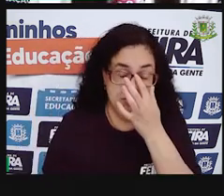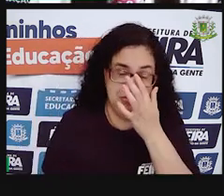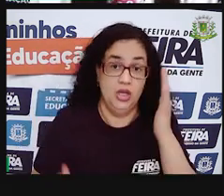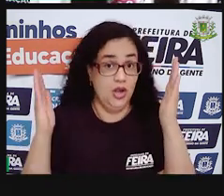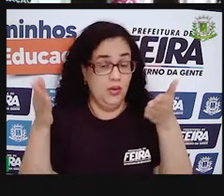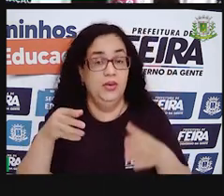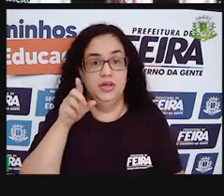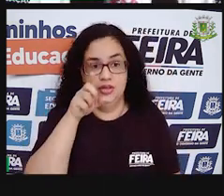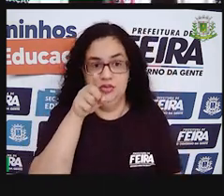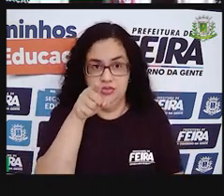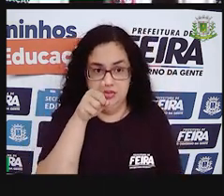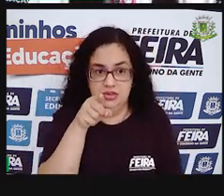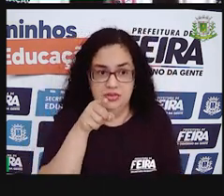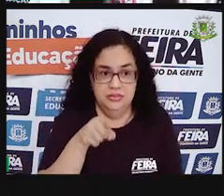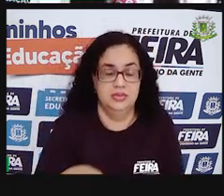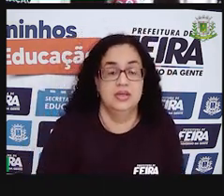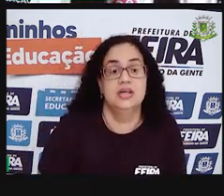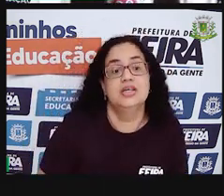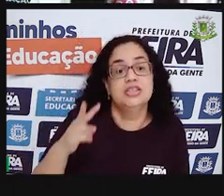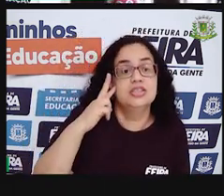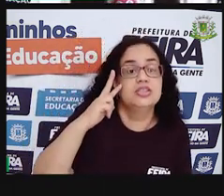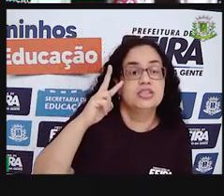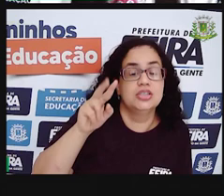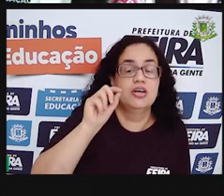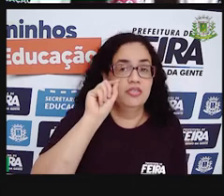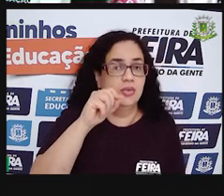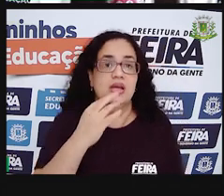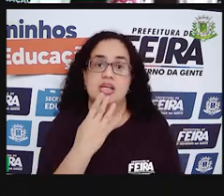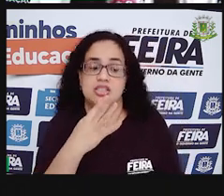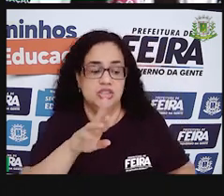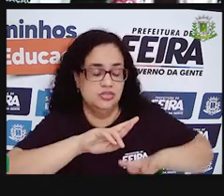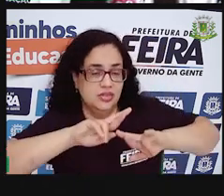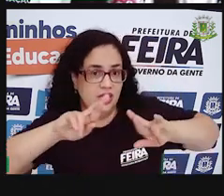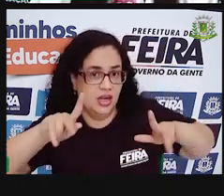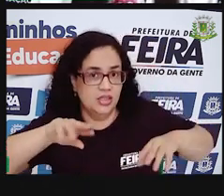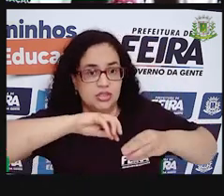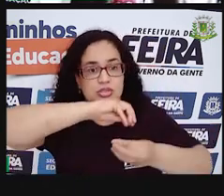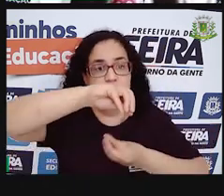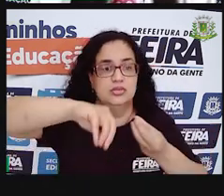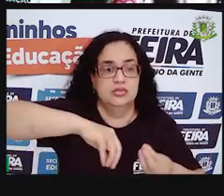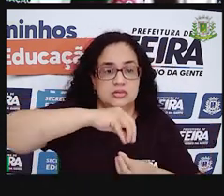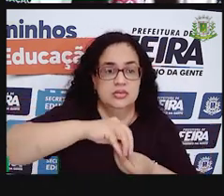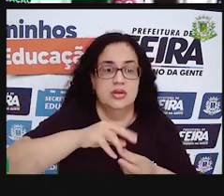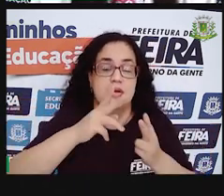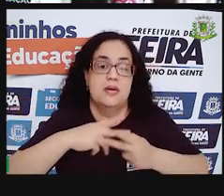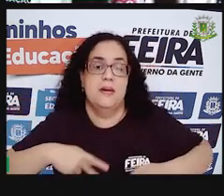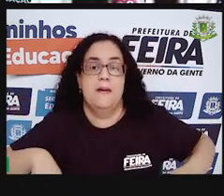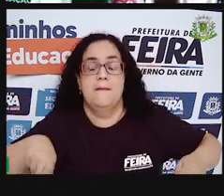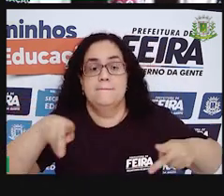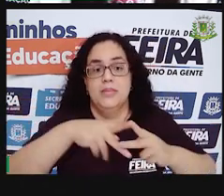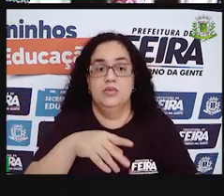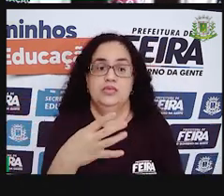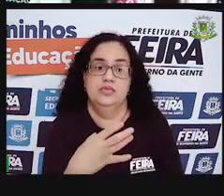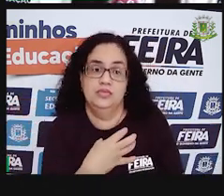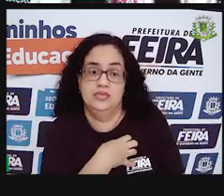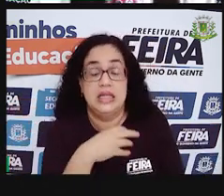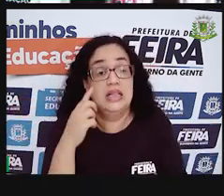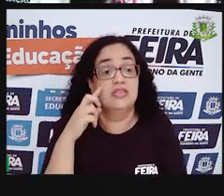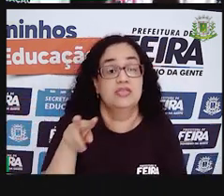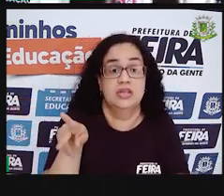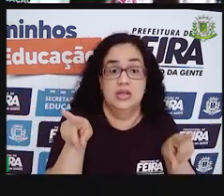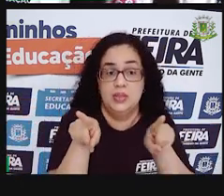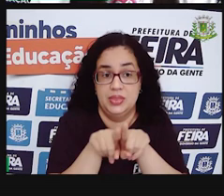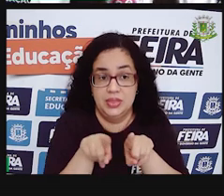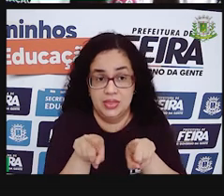E agora é com você. Já viu aí as etnias, né, que fazem parte da formação do povo da Bahia? Já viu também